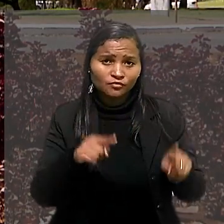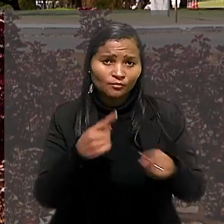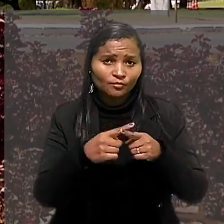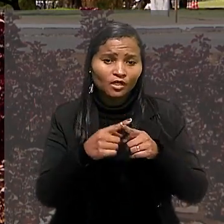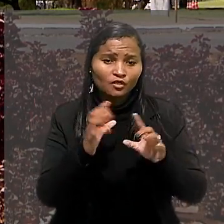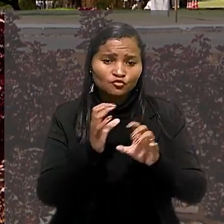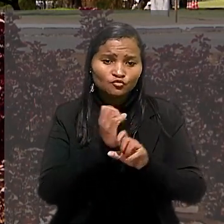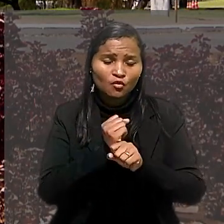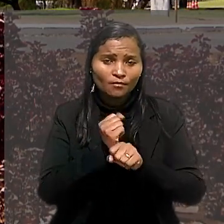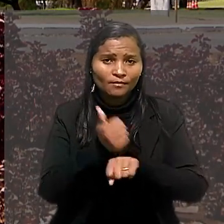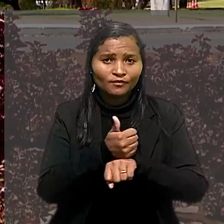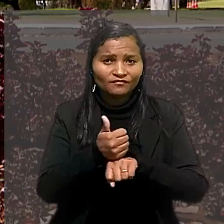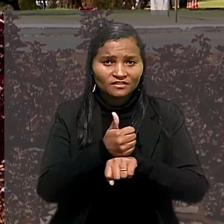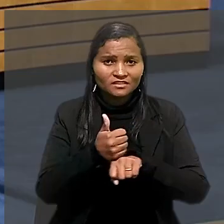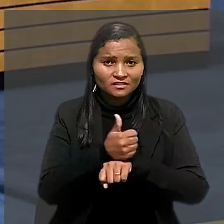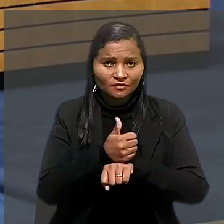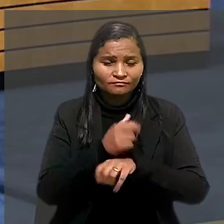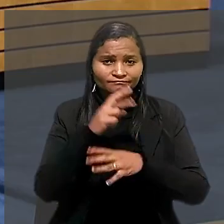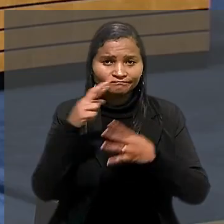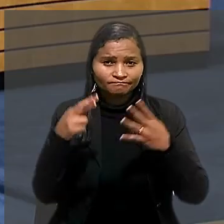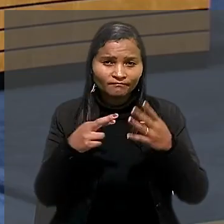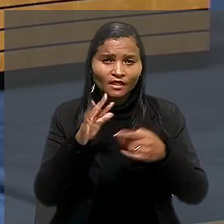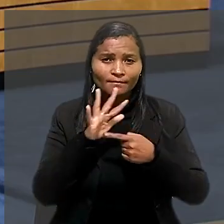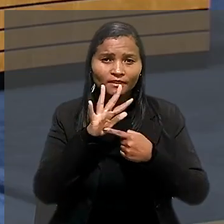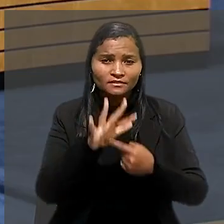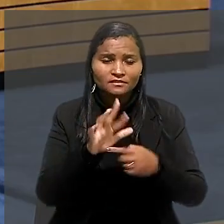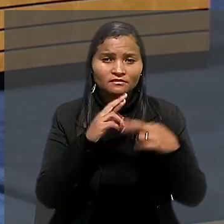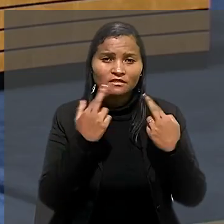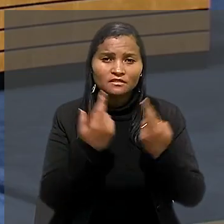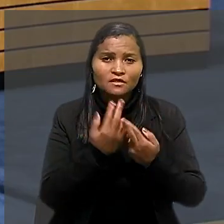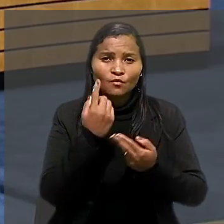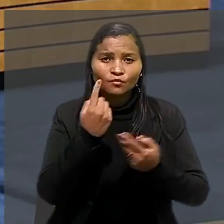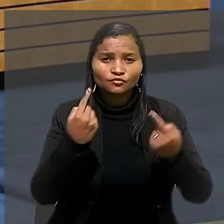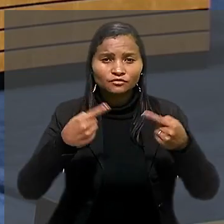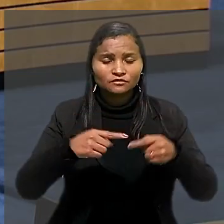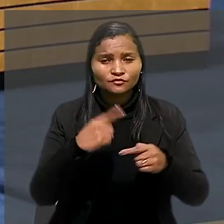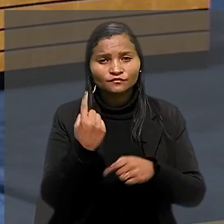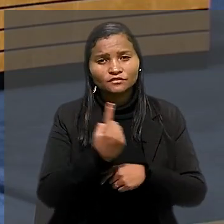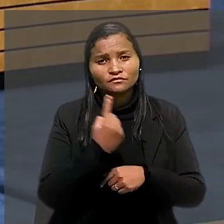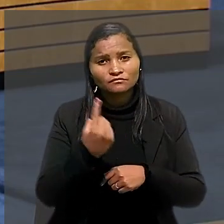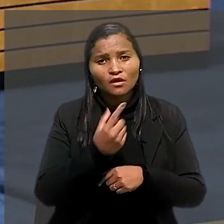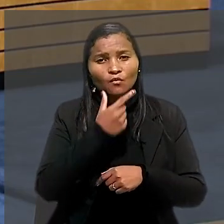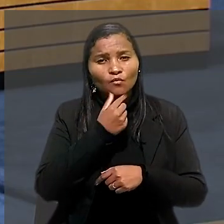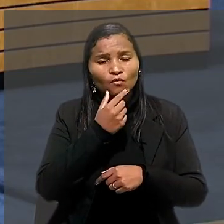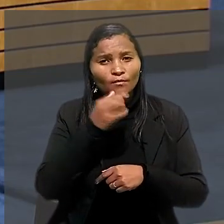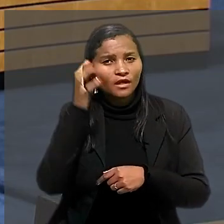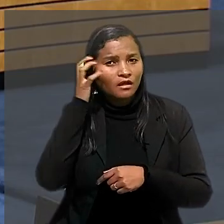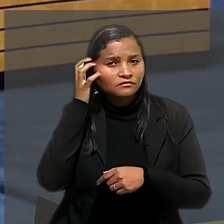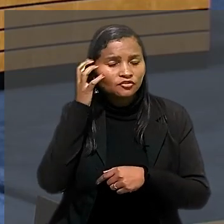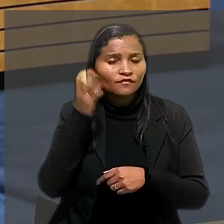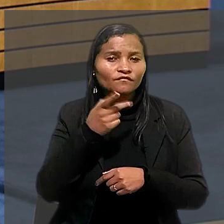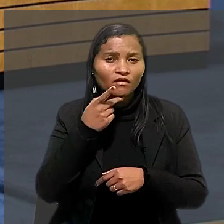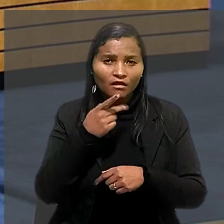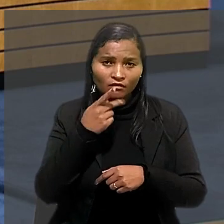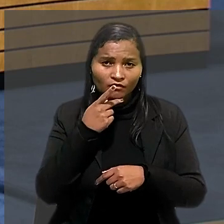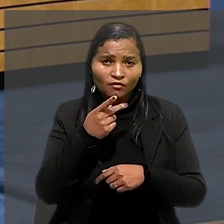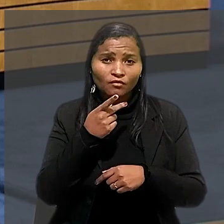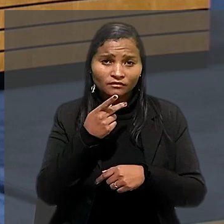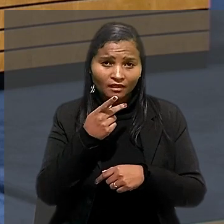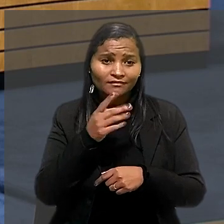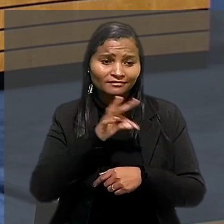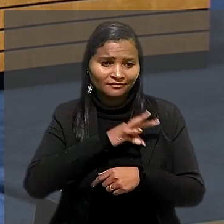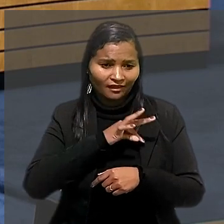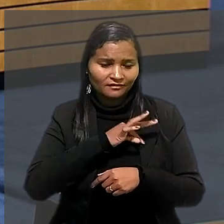a título de acúmulo de funções. Em embargos apresentados à seção 1 de dissídios individuais, o radialista sustentou